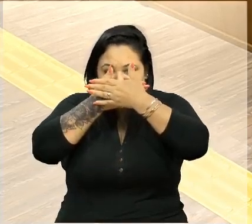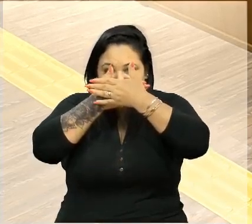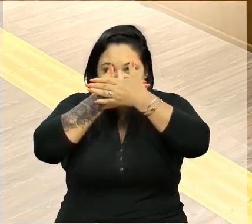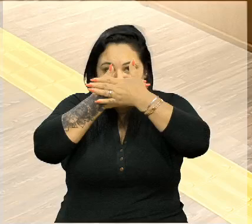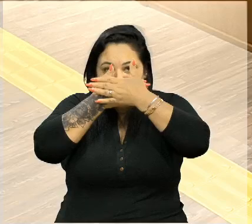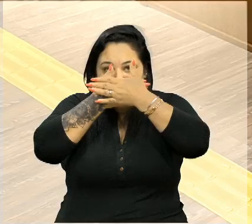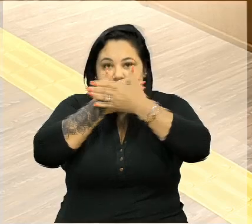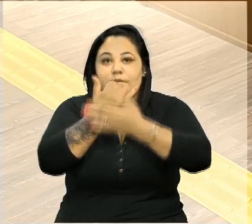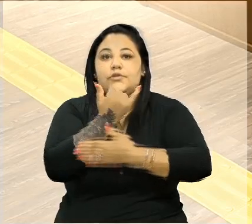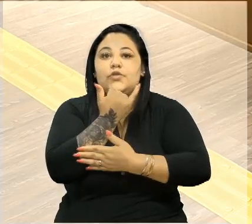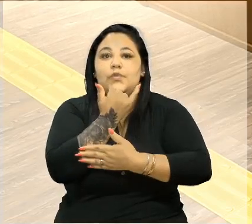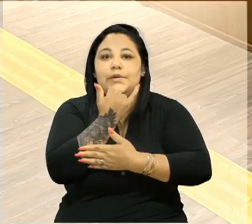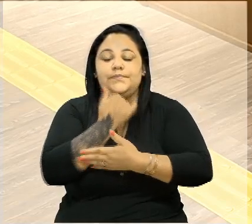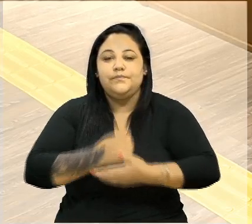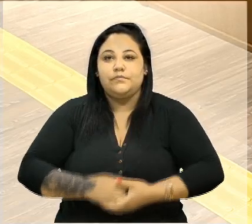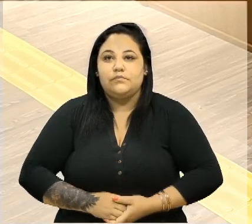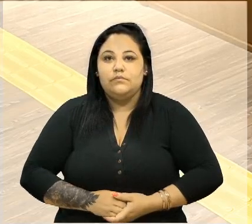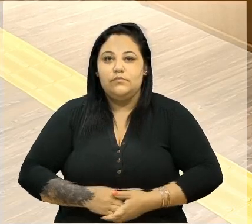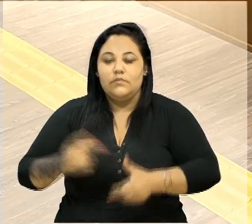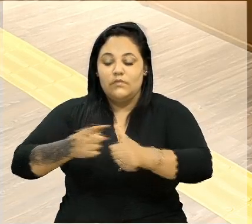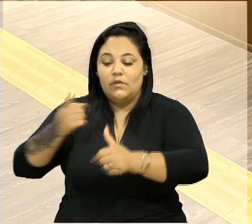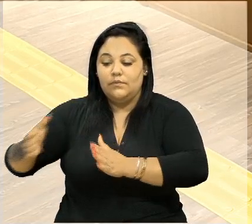segundo turno de discussão.